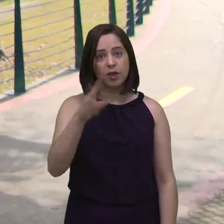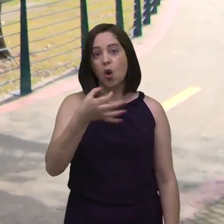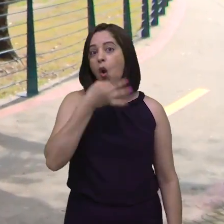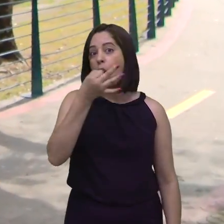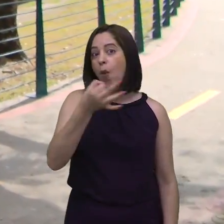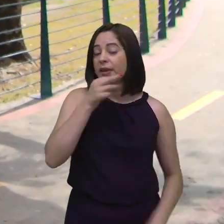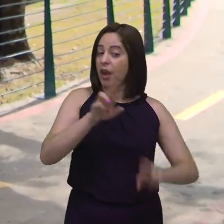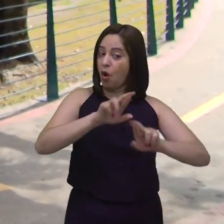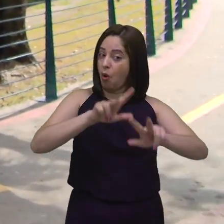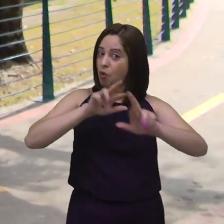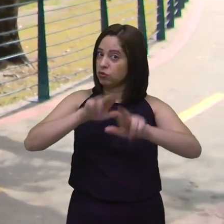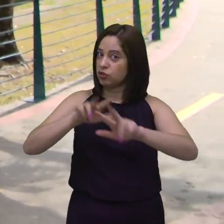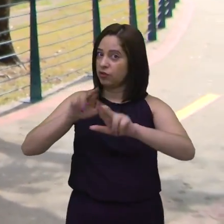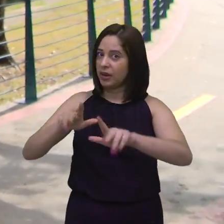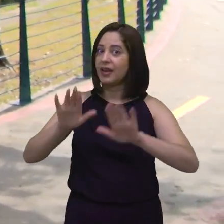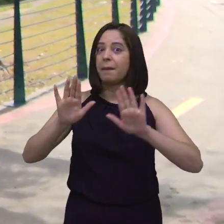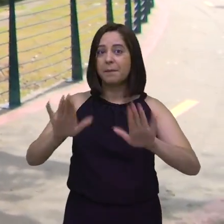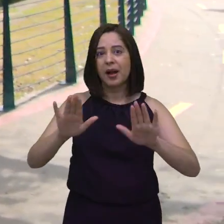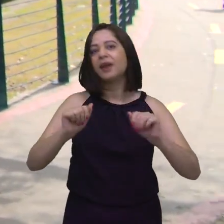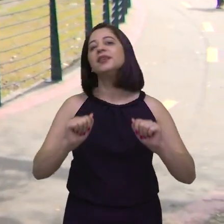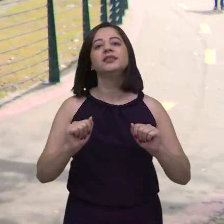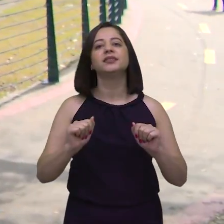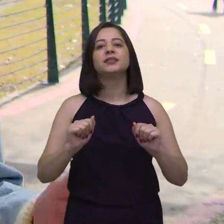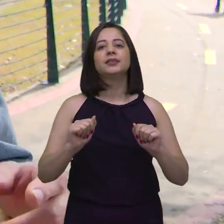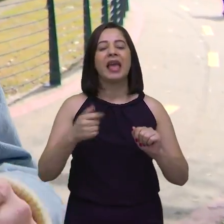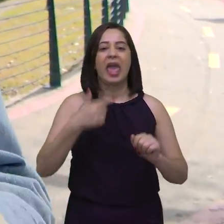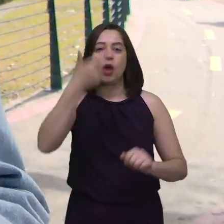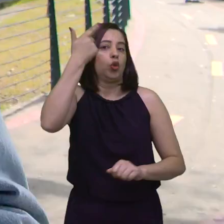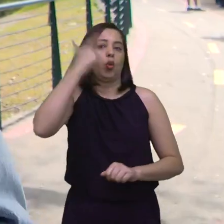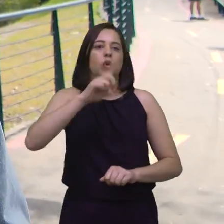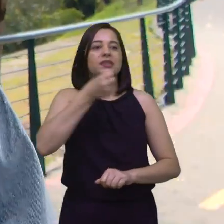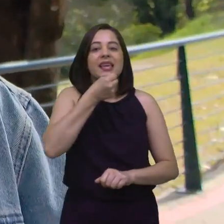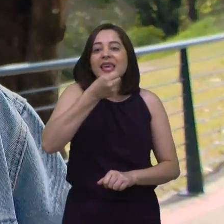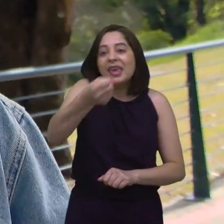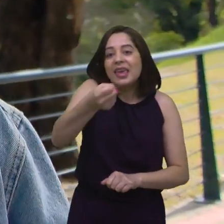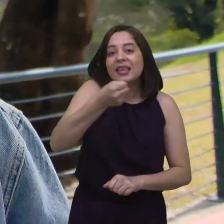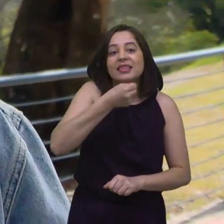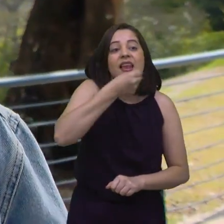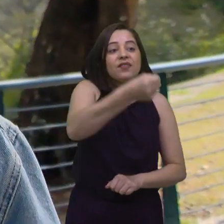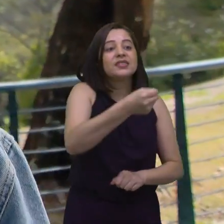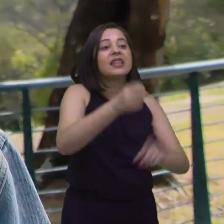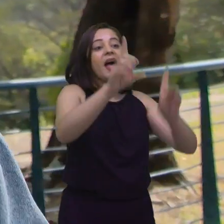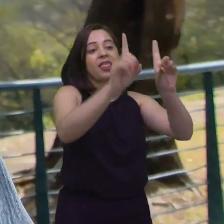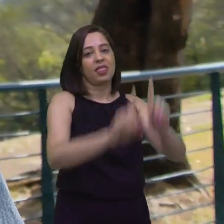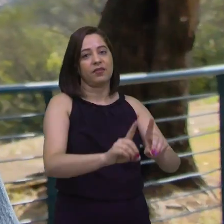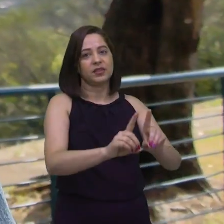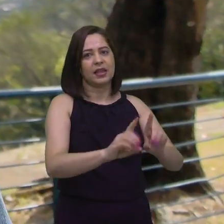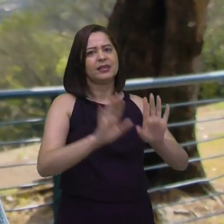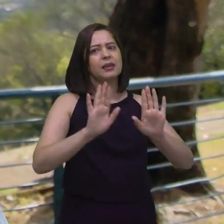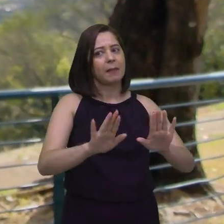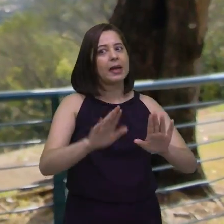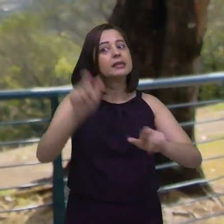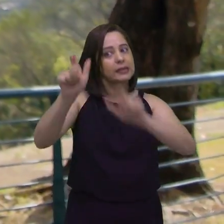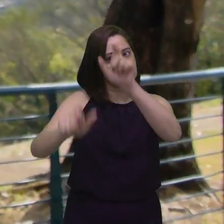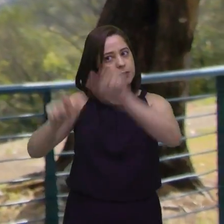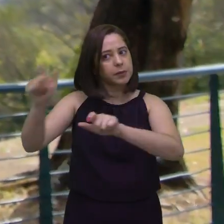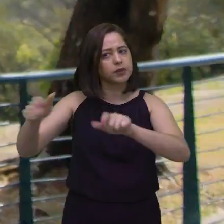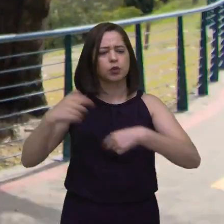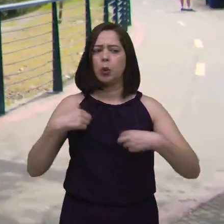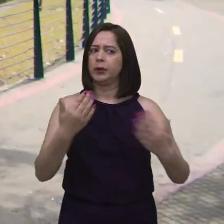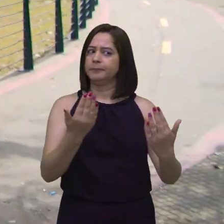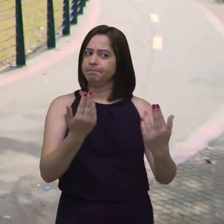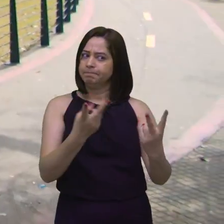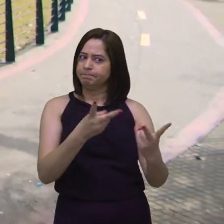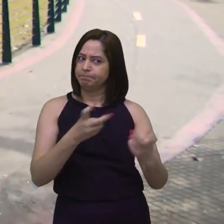foram bem diversificadas como sempre. O interessante é que, mesmo a gente não conseguindo entrevistar um PCD, as pessoas parecem estar de olho